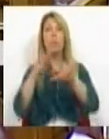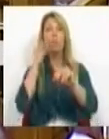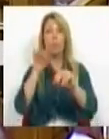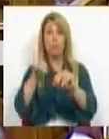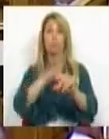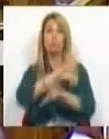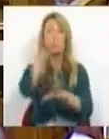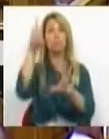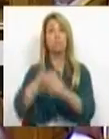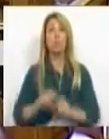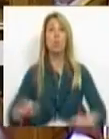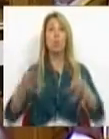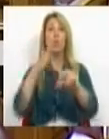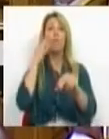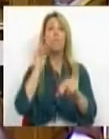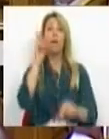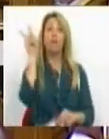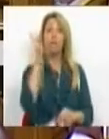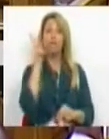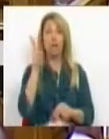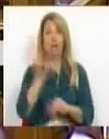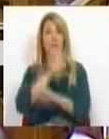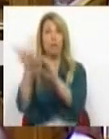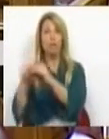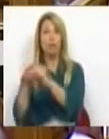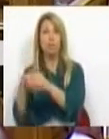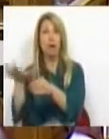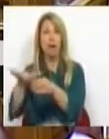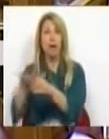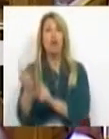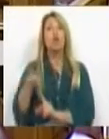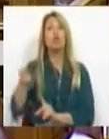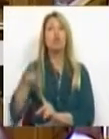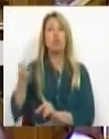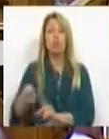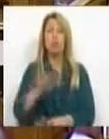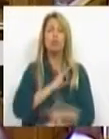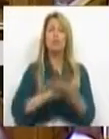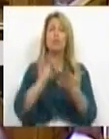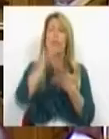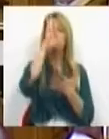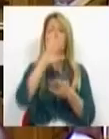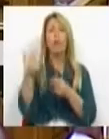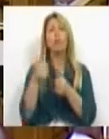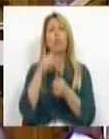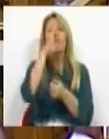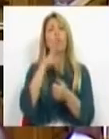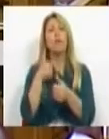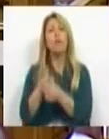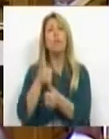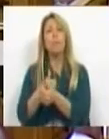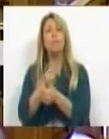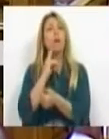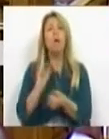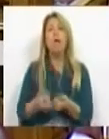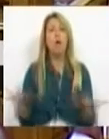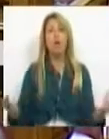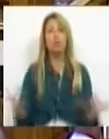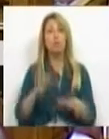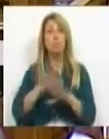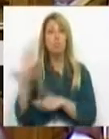o novo Banco Vida, que se integra no ramo segurador, Sr. Secretário de Estado, que acompanhamento é que tem feito o Governo do processo que tem vindo a